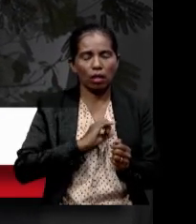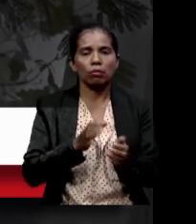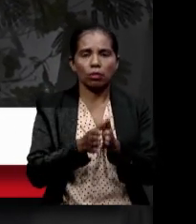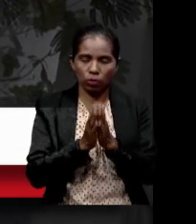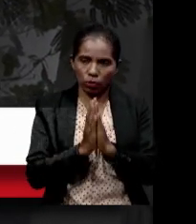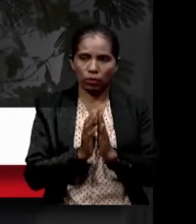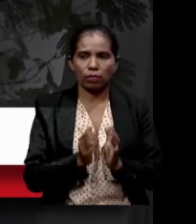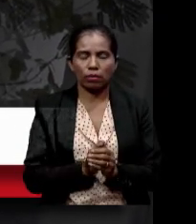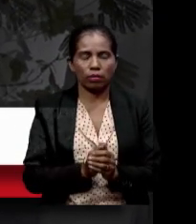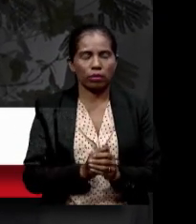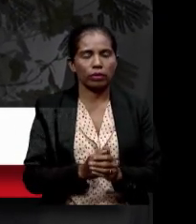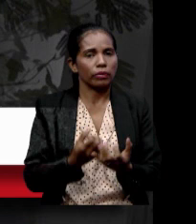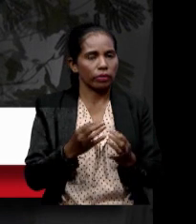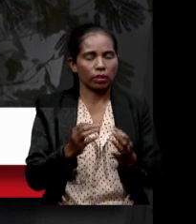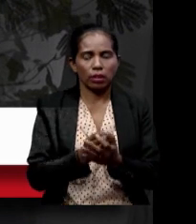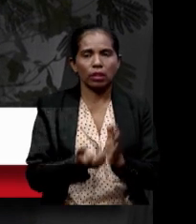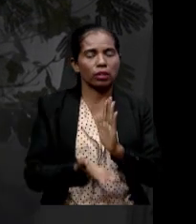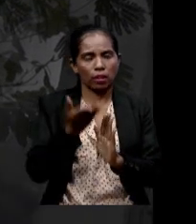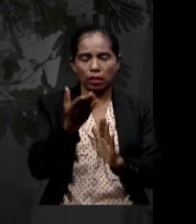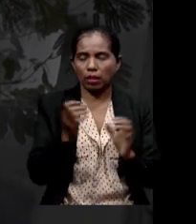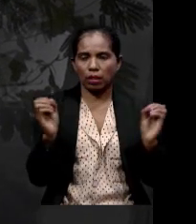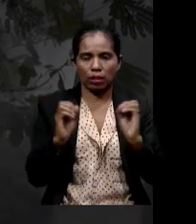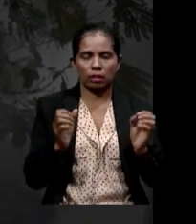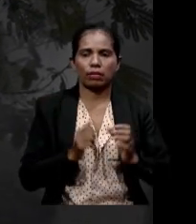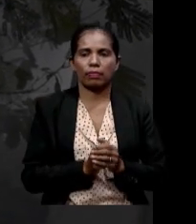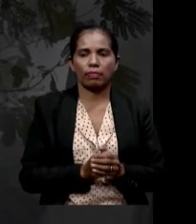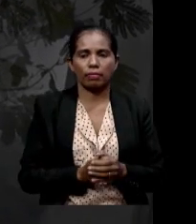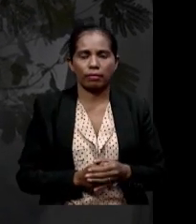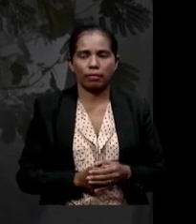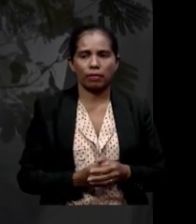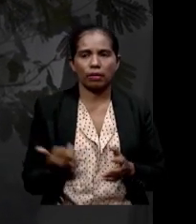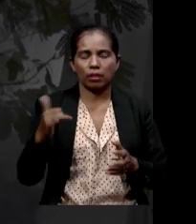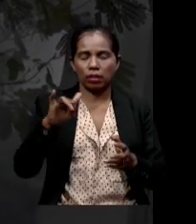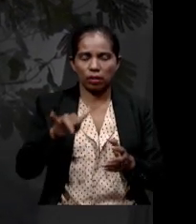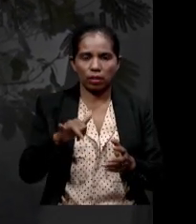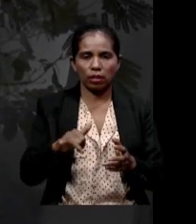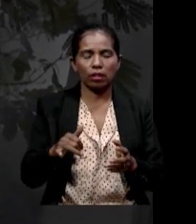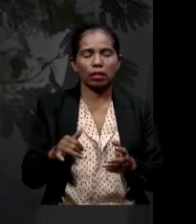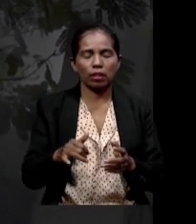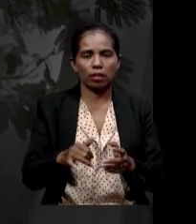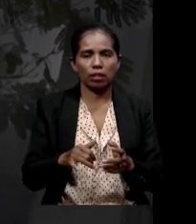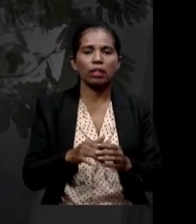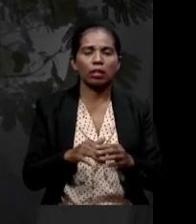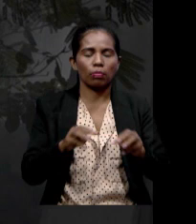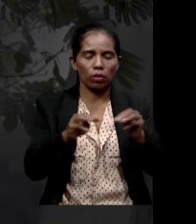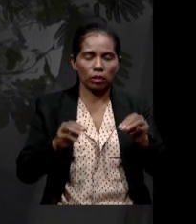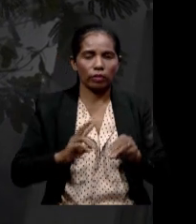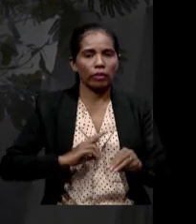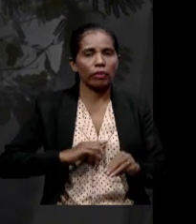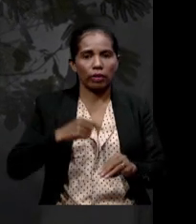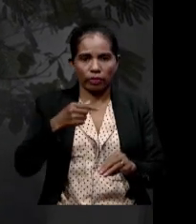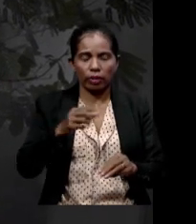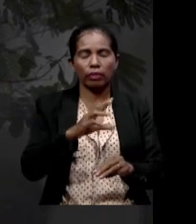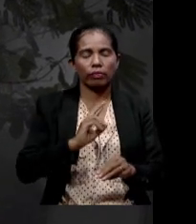em Liu Ida né, a mim, né? É, Síria, Vila Verde, é mais, é, o puro leitor, não é?